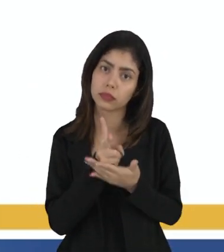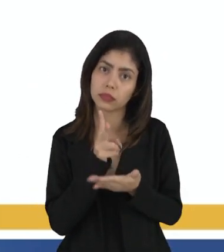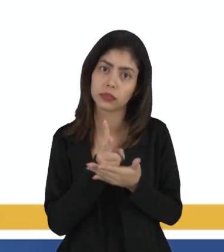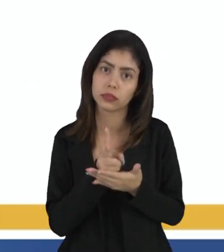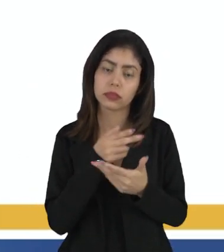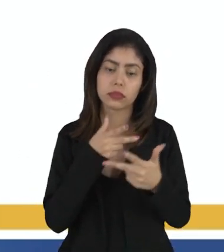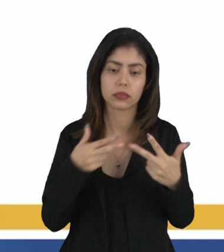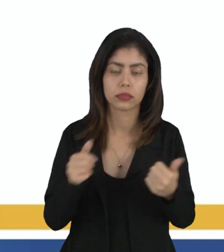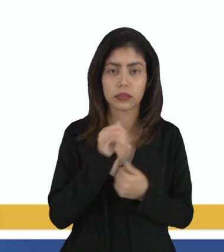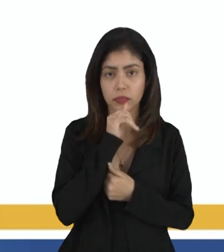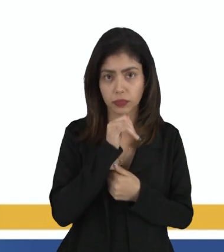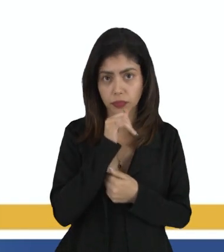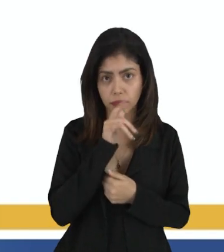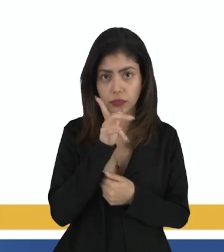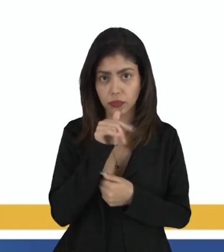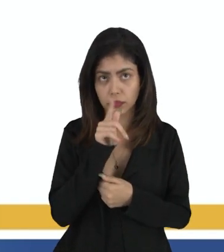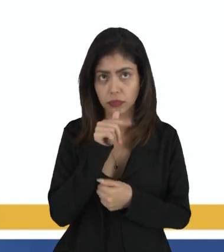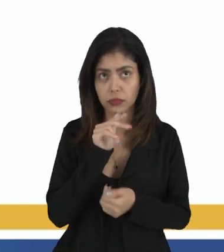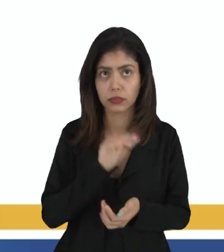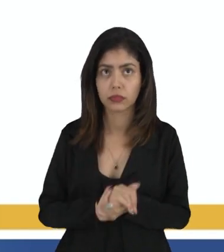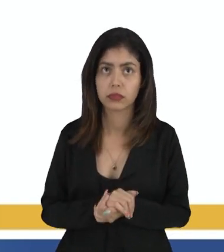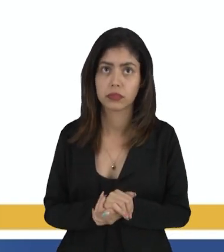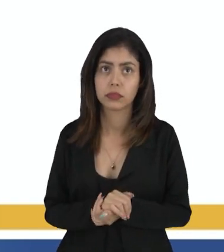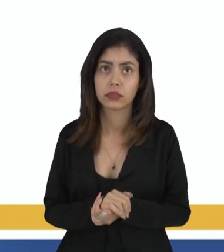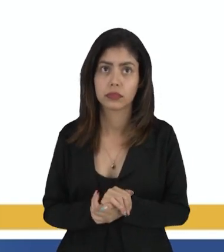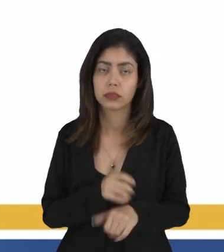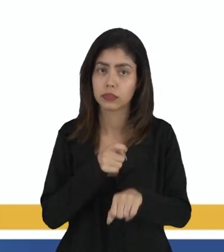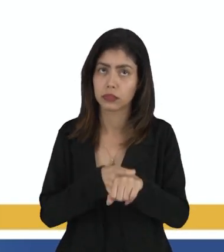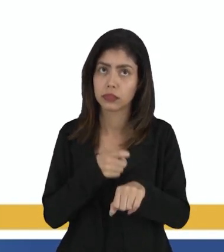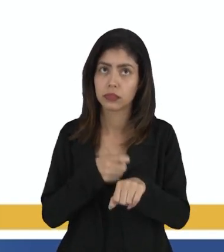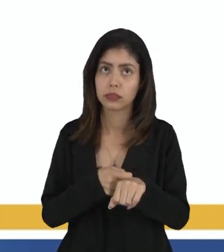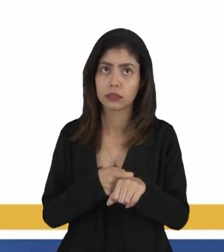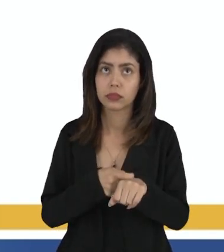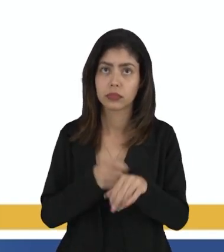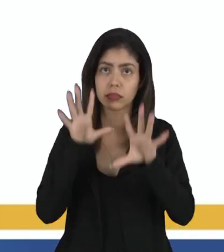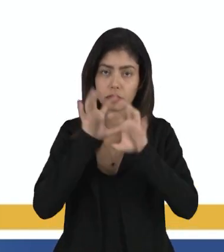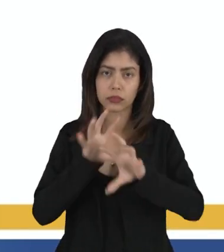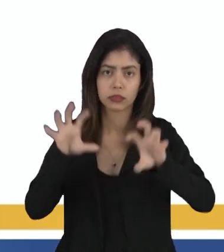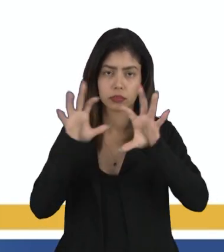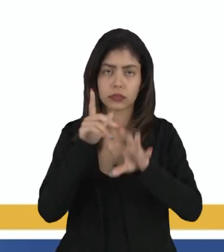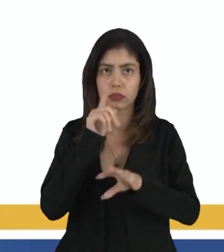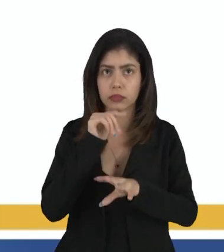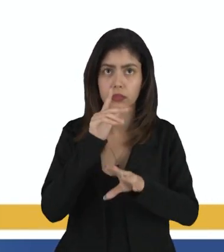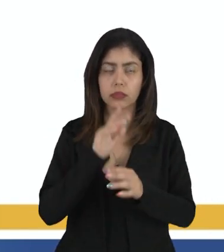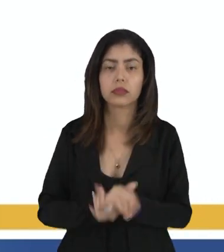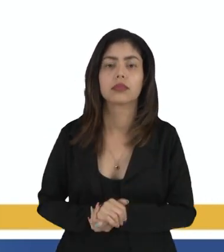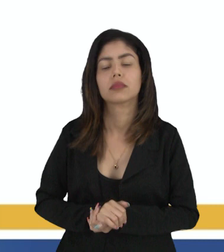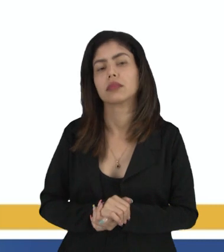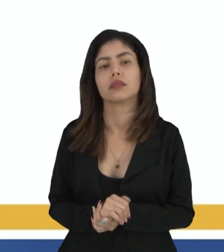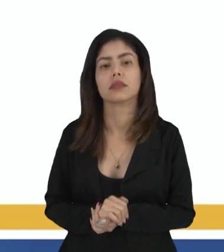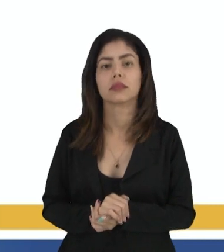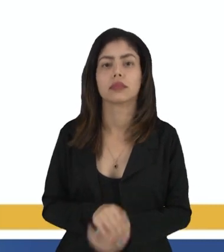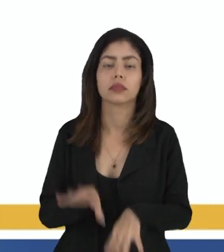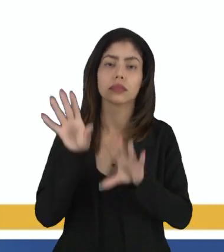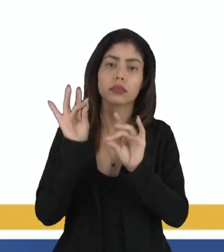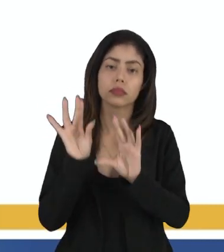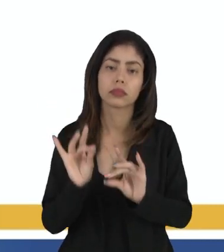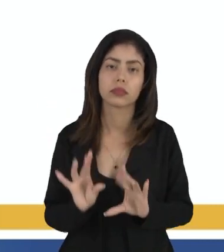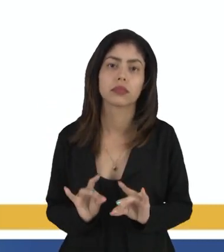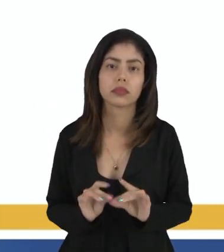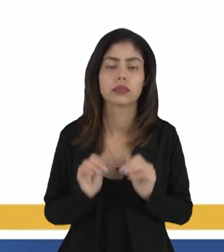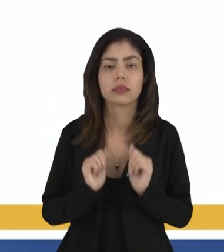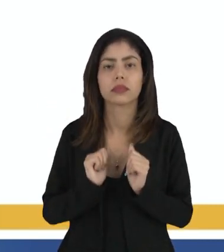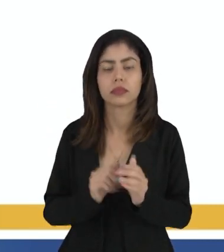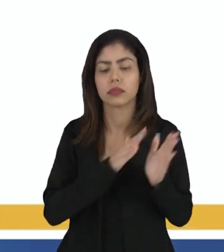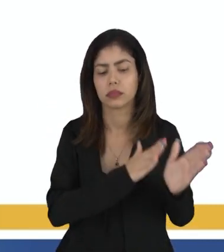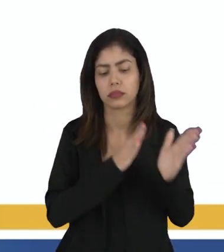mesmo objeto, por exemplo, a água, ele mostra ali em estado sólido, líquido e gasoso, essa porção de matéria, ela